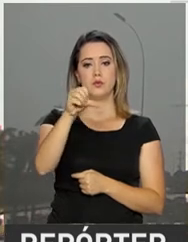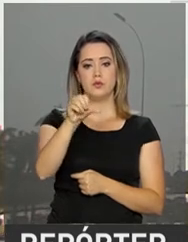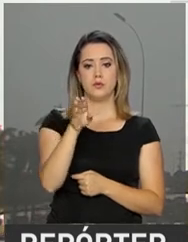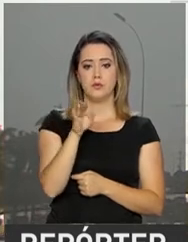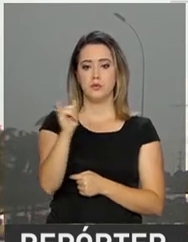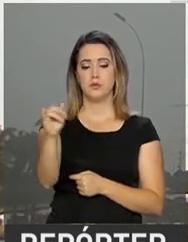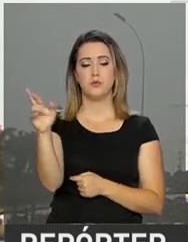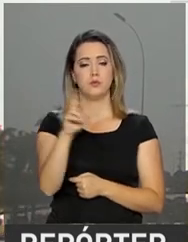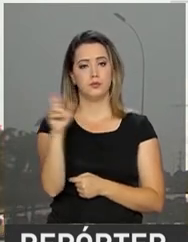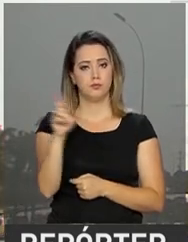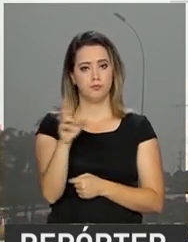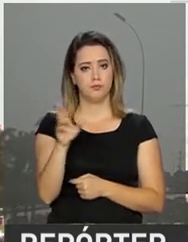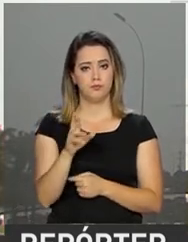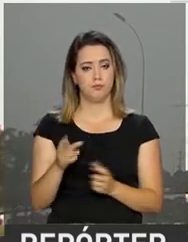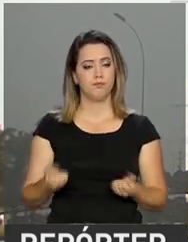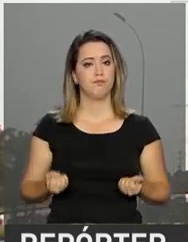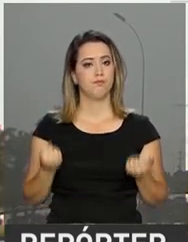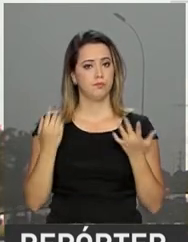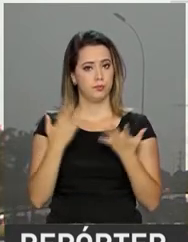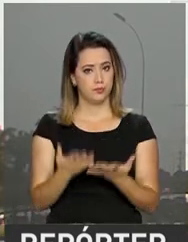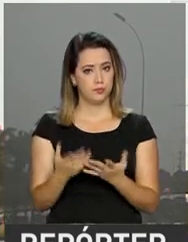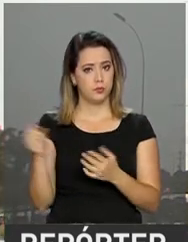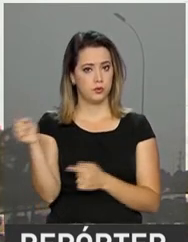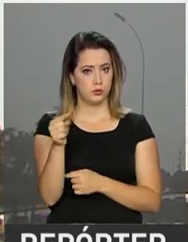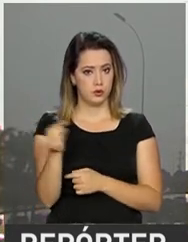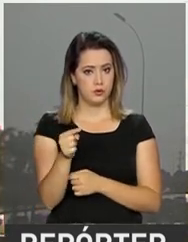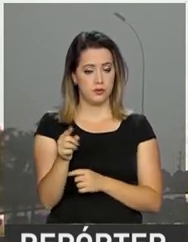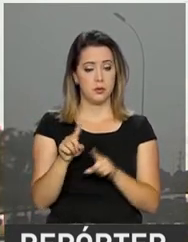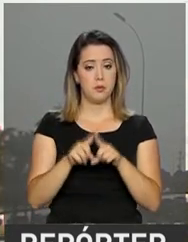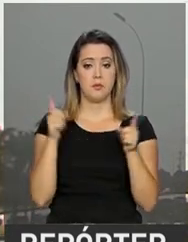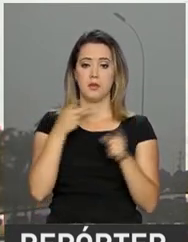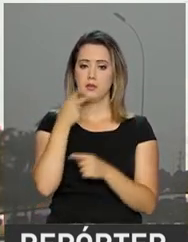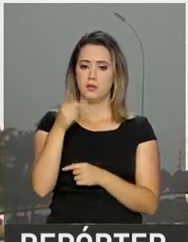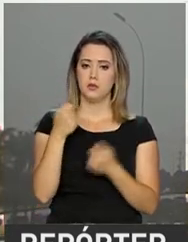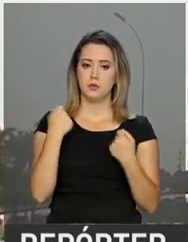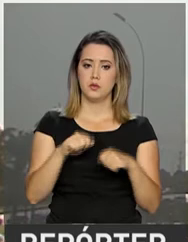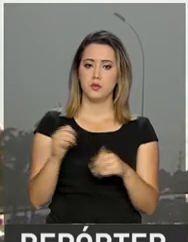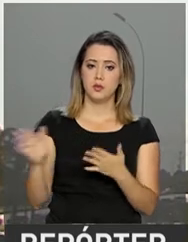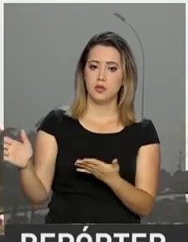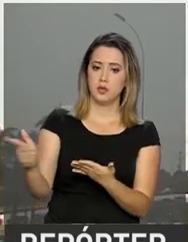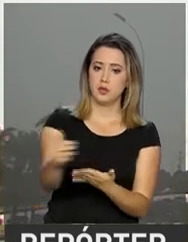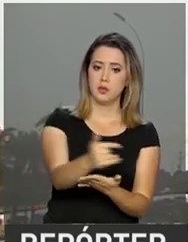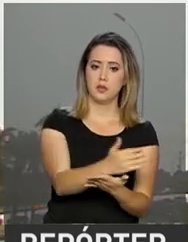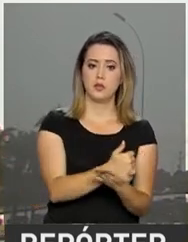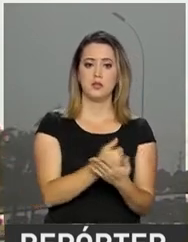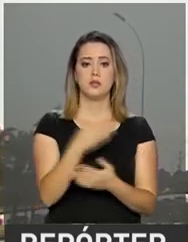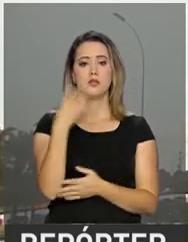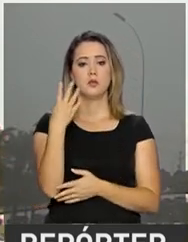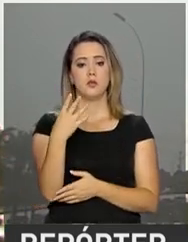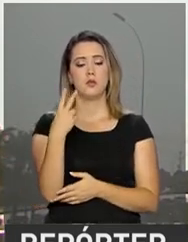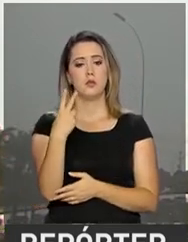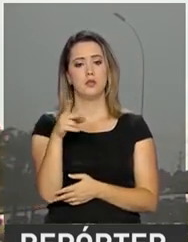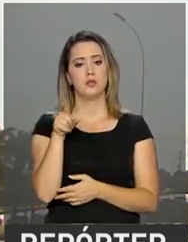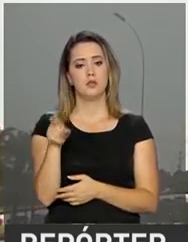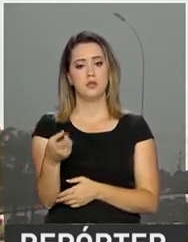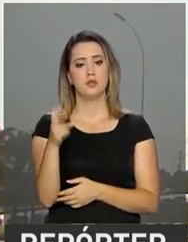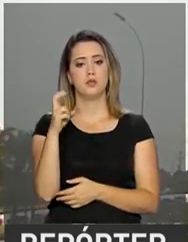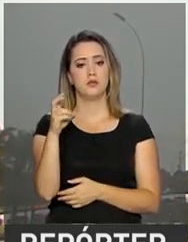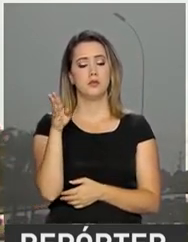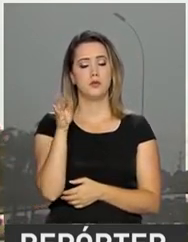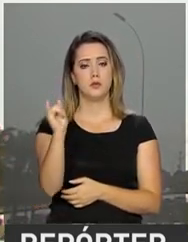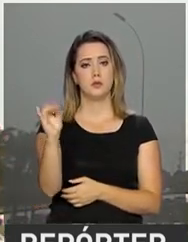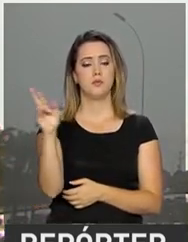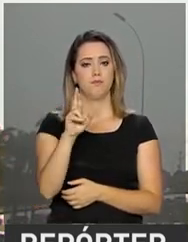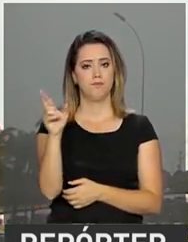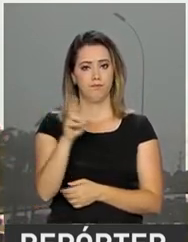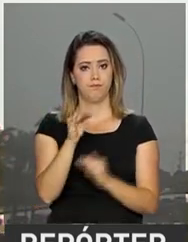129 bilhões de reais mas o governo argumentou que a arrecadação ficou aquém do esperado apenas este ano